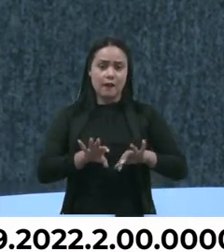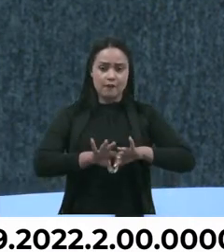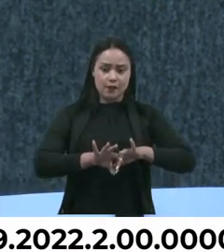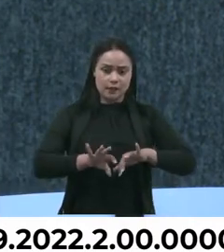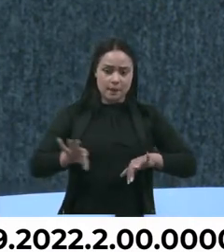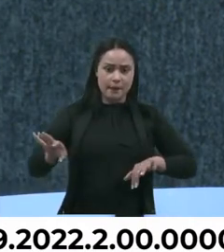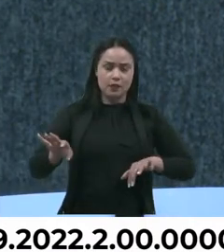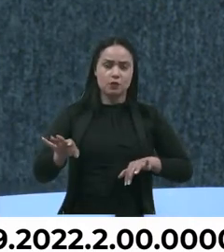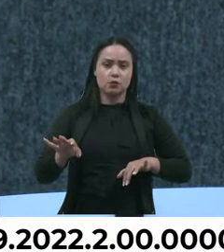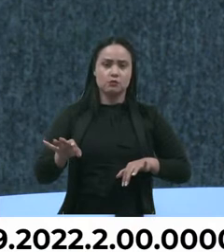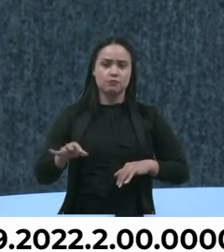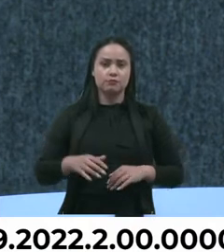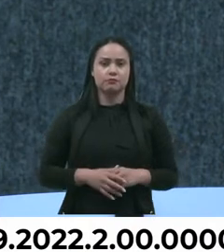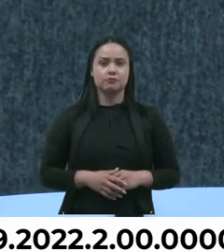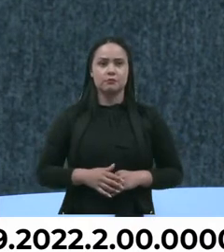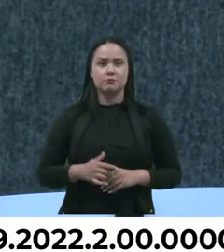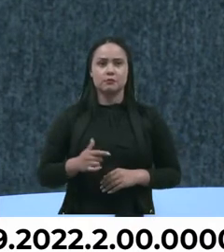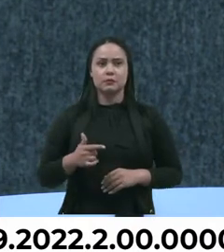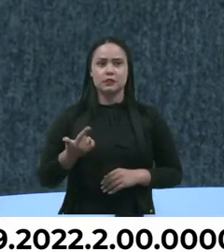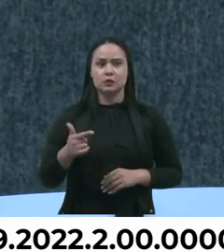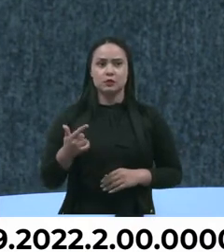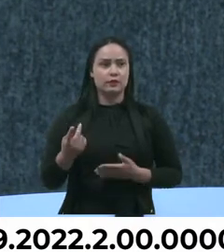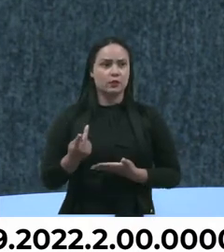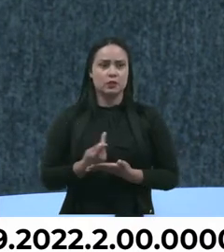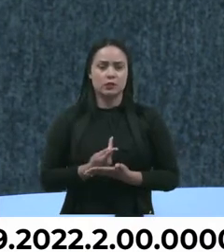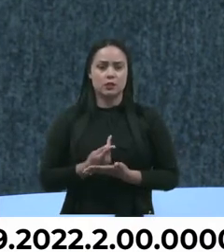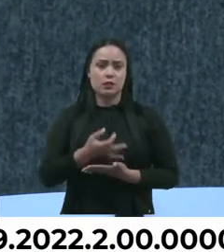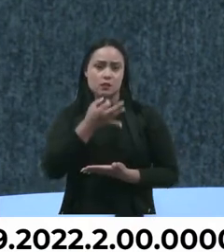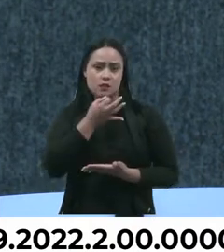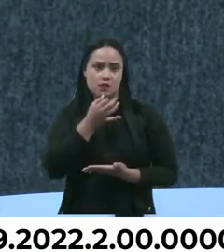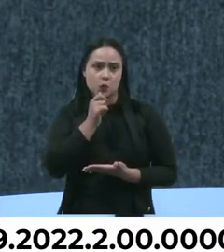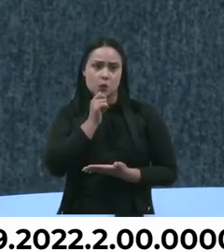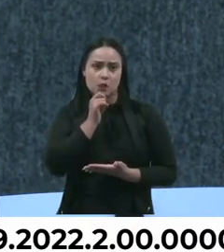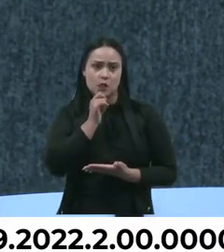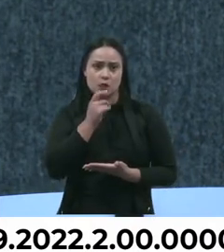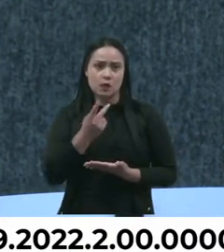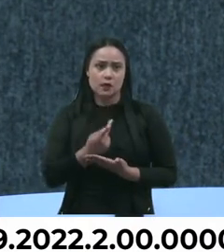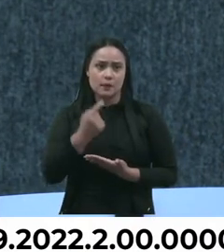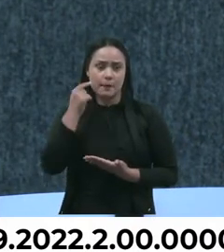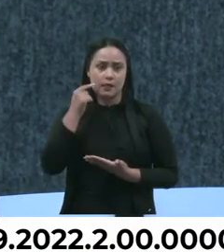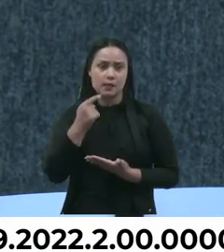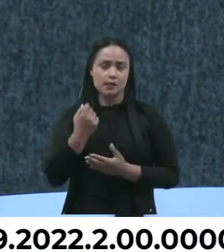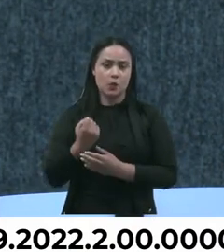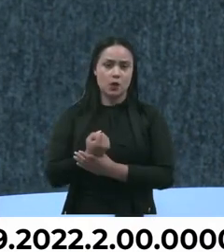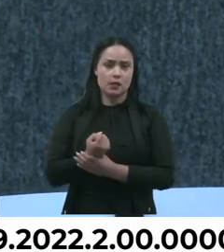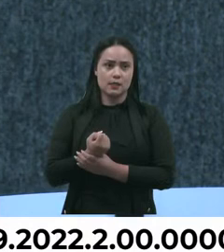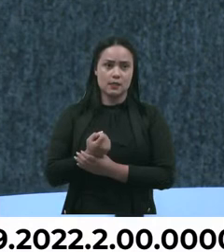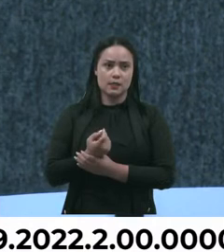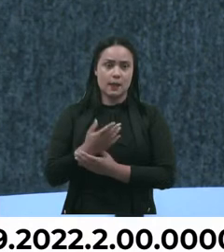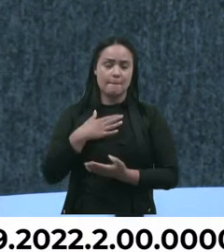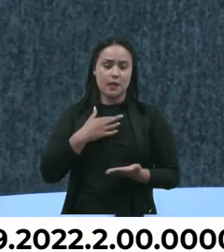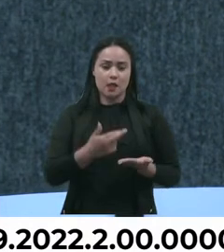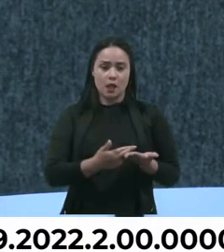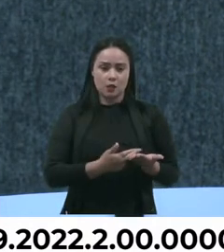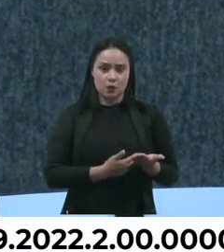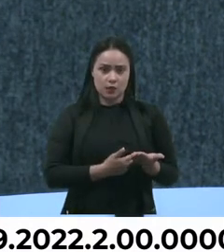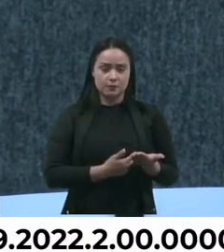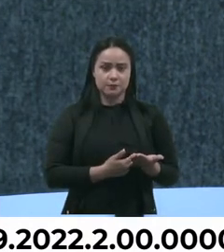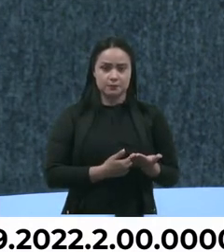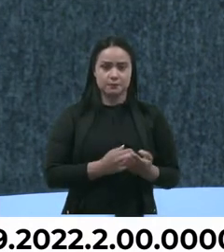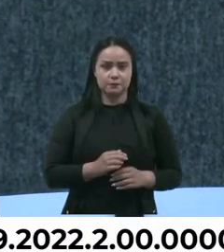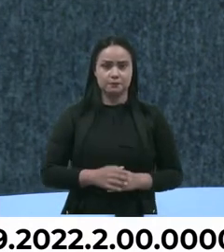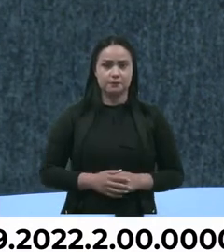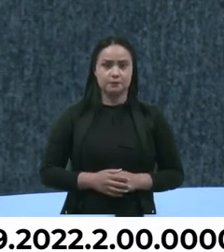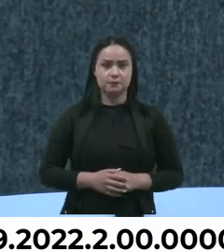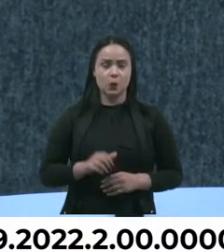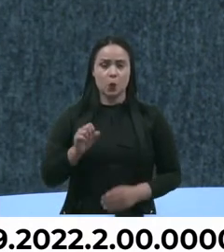afastamento não eventuais. Cito ainda, no caso, mandado de segurança da minha relatoria,